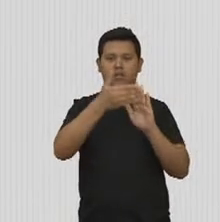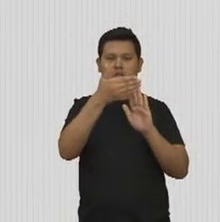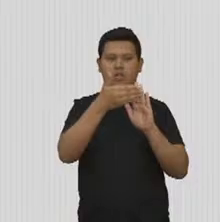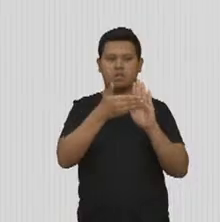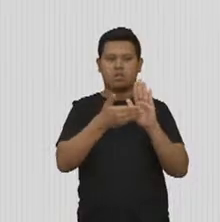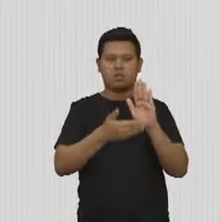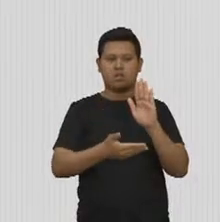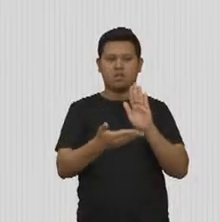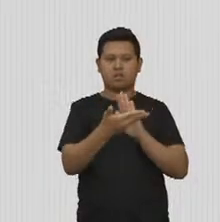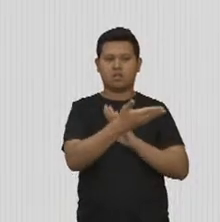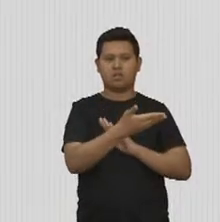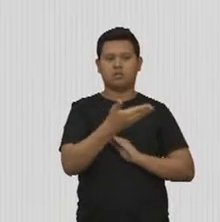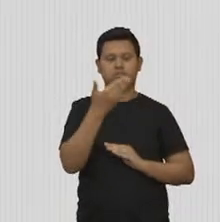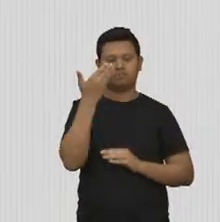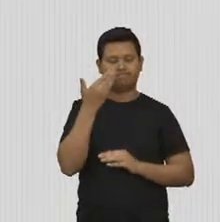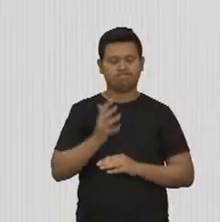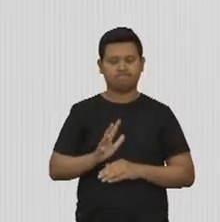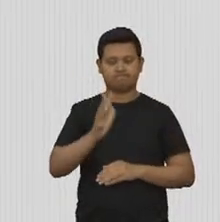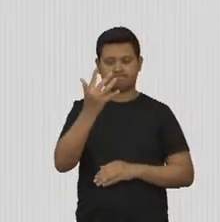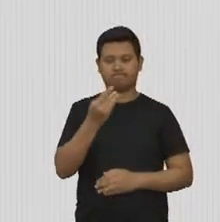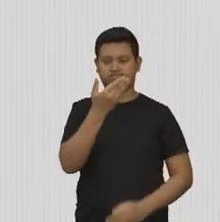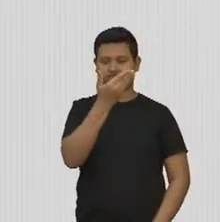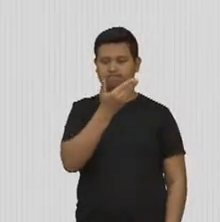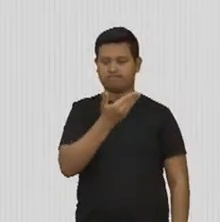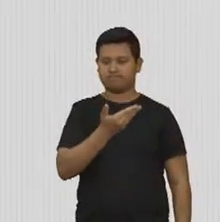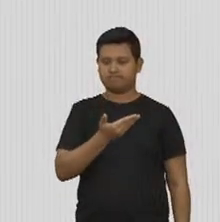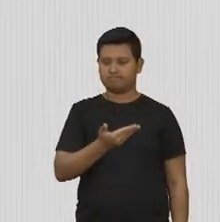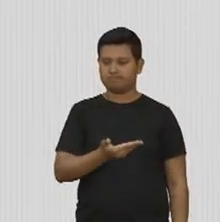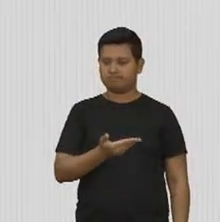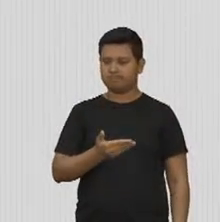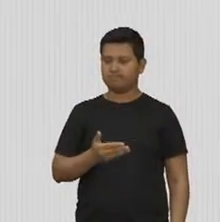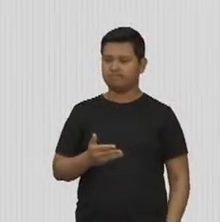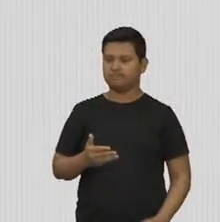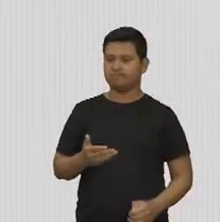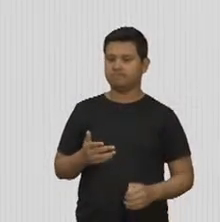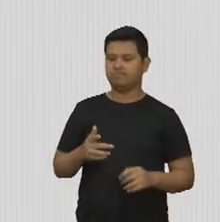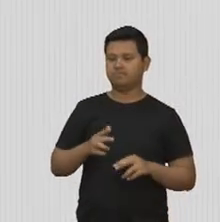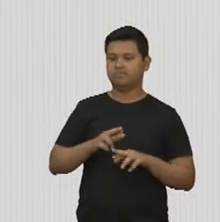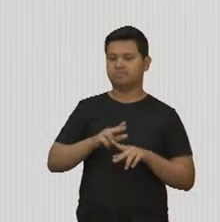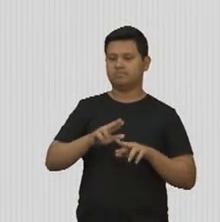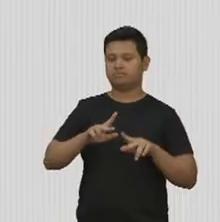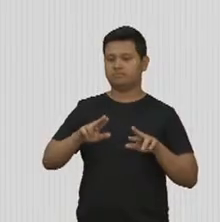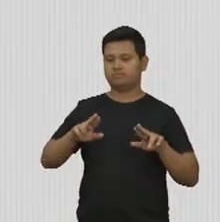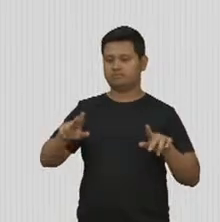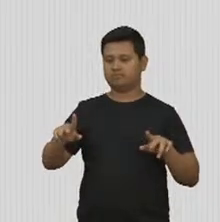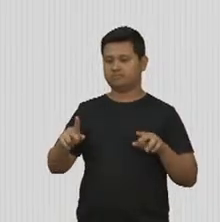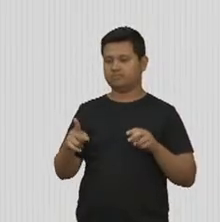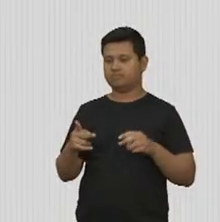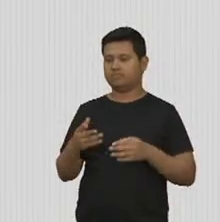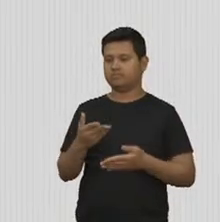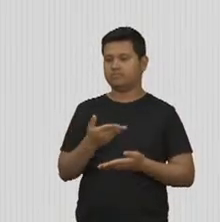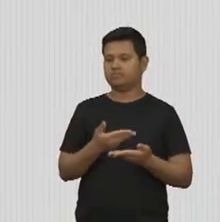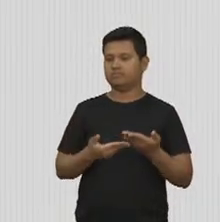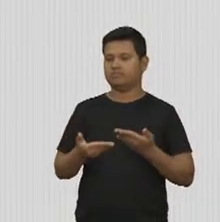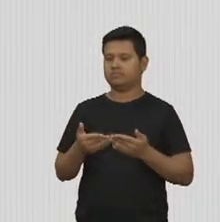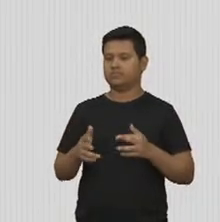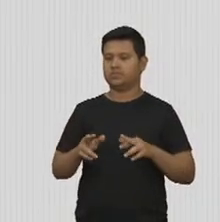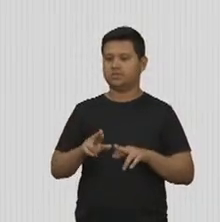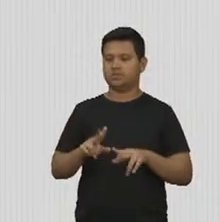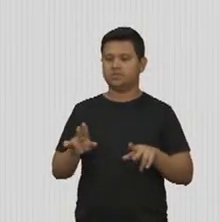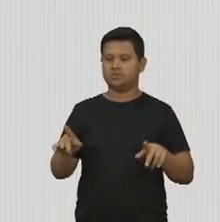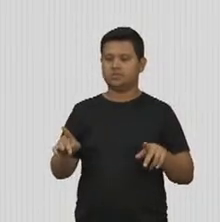ocorrências que foram comunicadas ocorreram nesses bairros. A gente tem aí uma diversidade bem grande de bairros, como vocês podem ver, que vão desde a